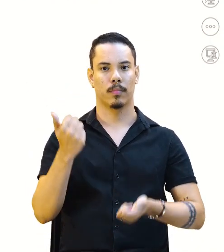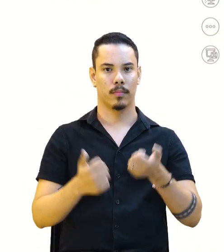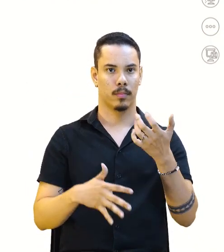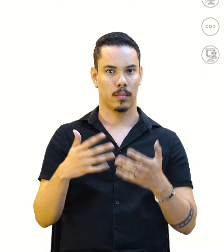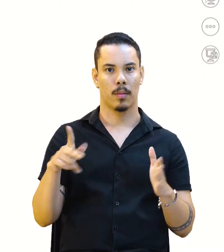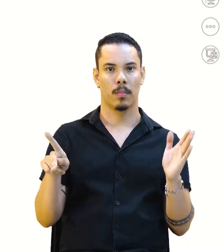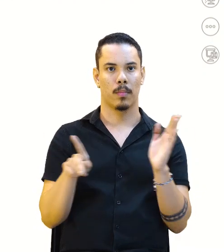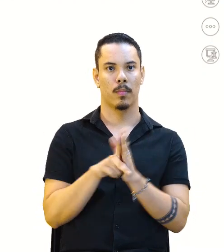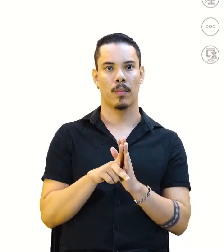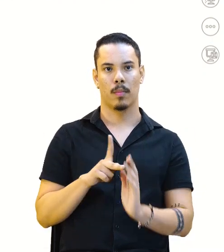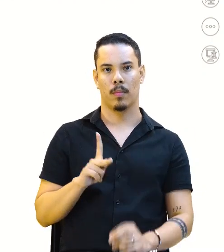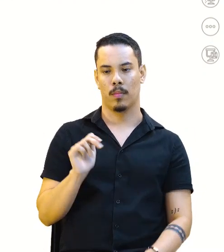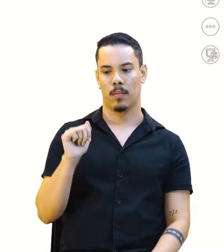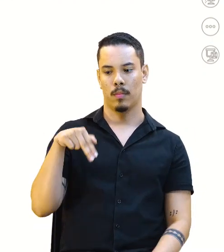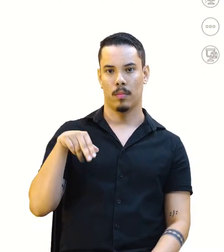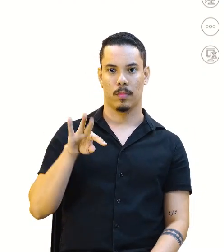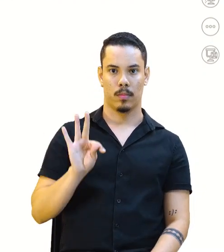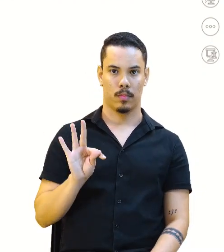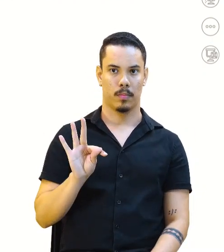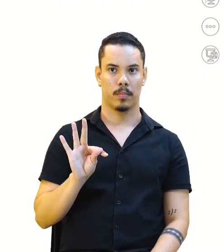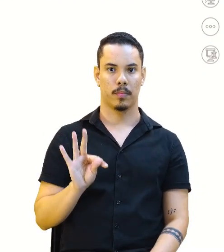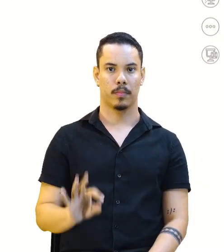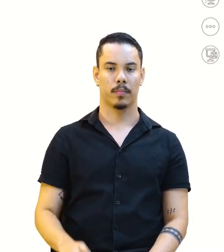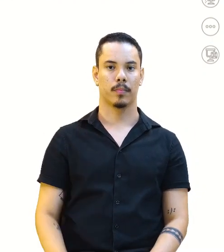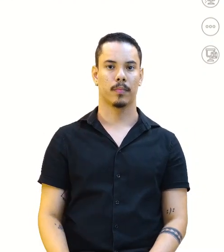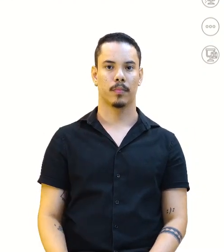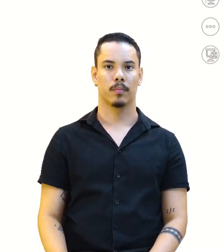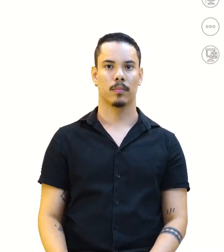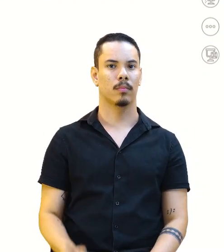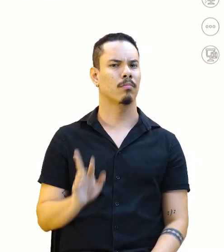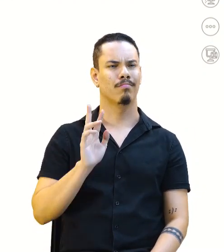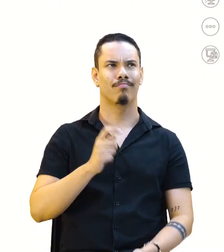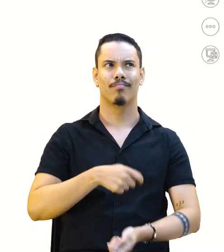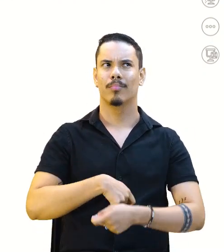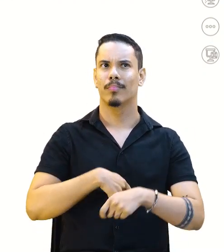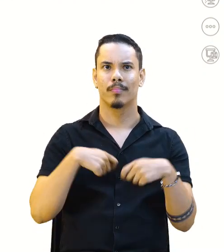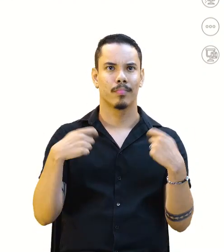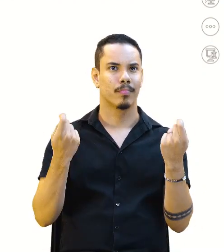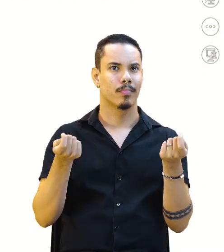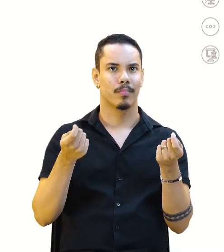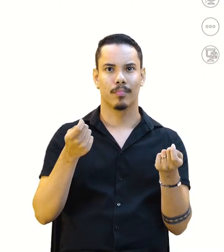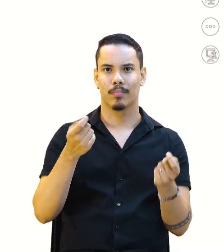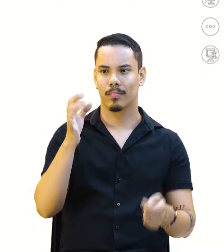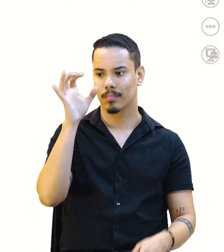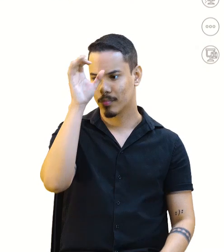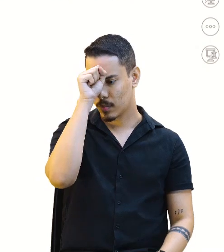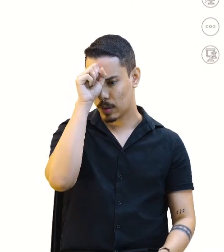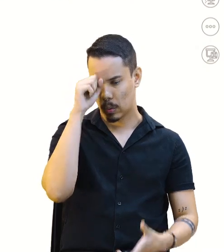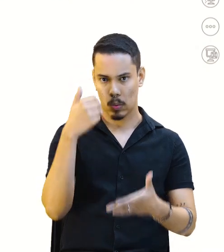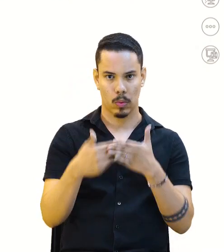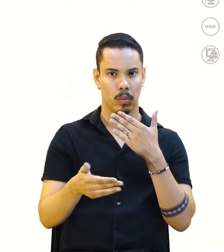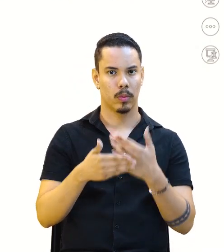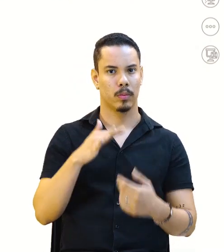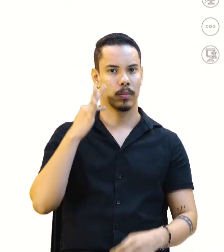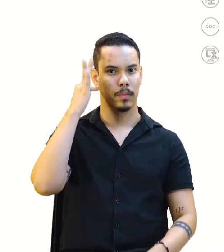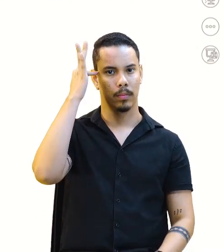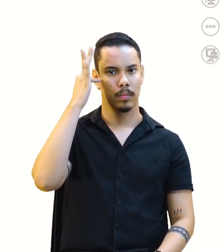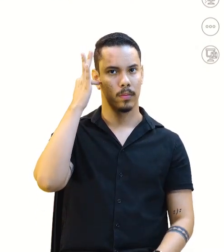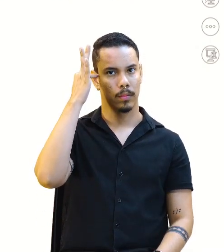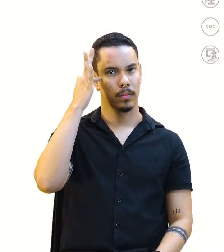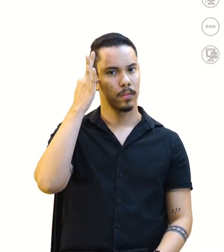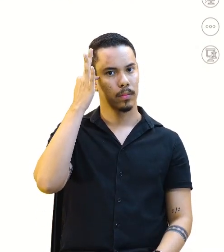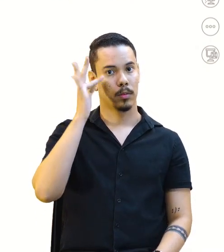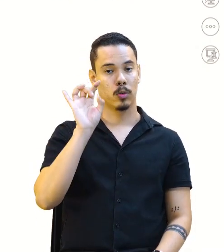na Crítica da Razão Pura. Não é possível aprender qualquer filosofia. Só